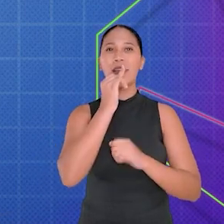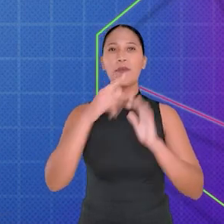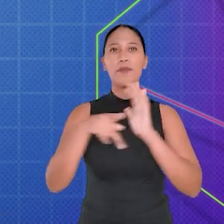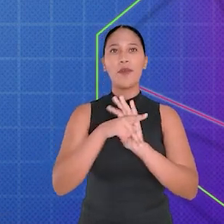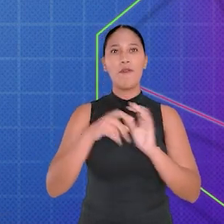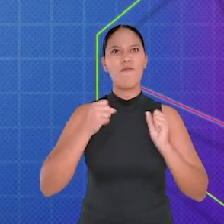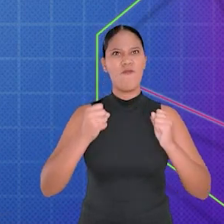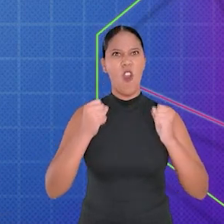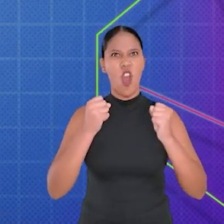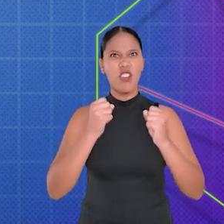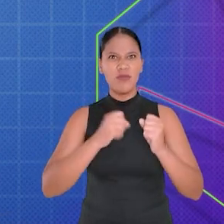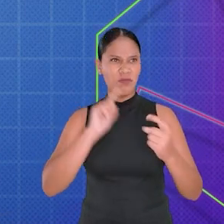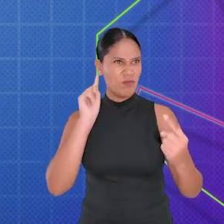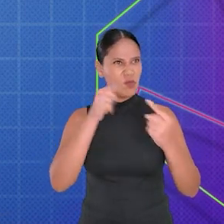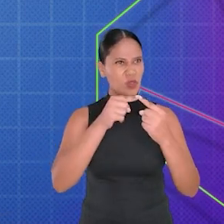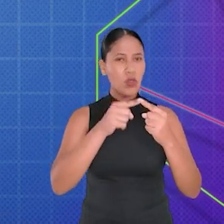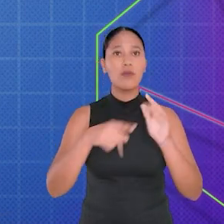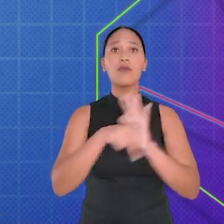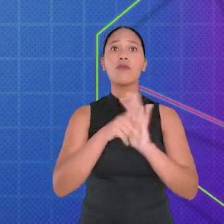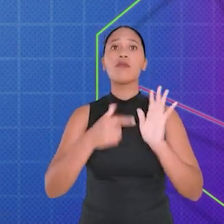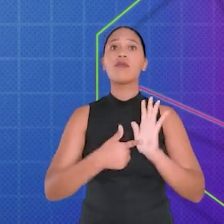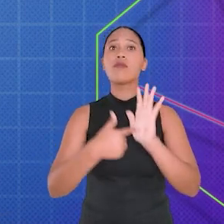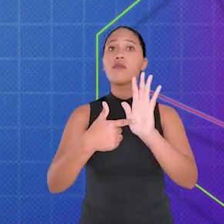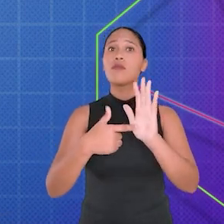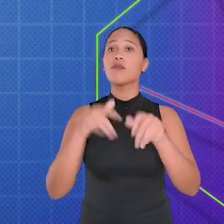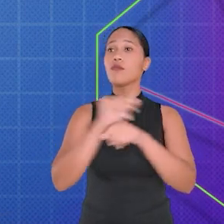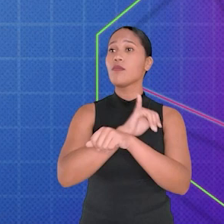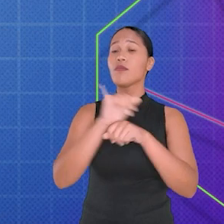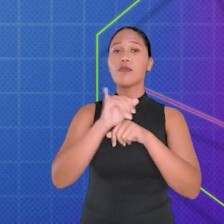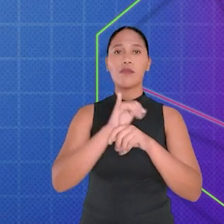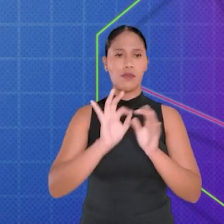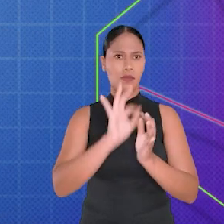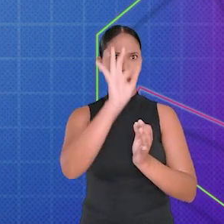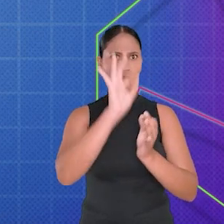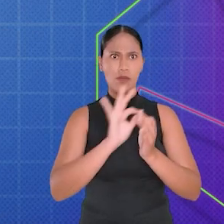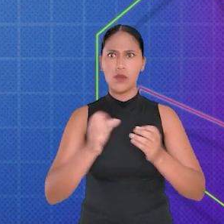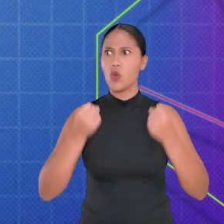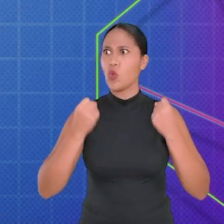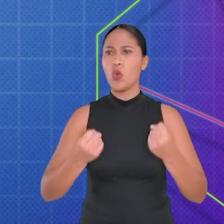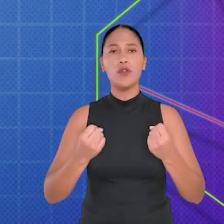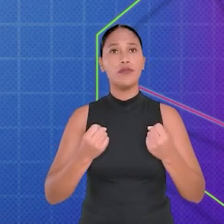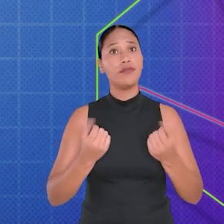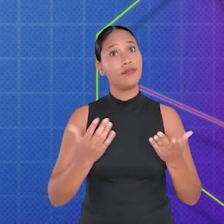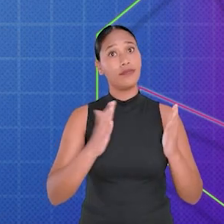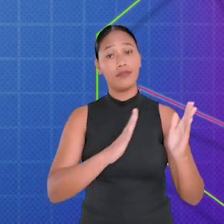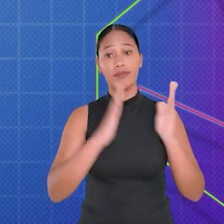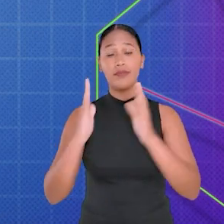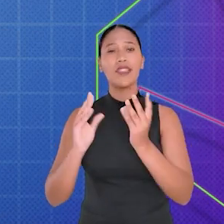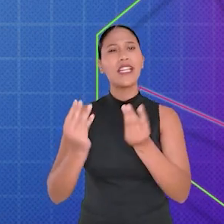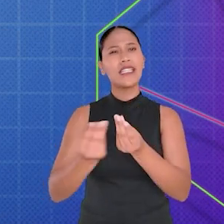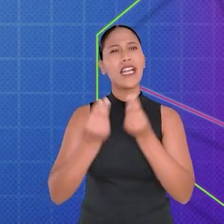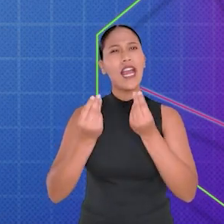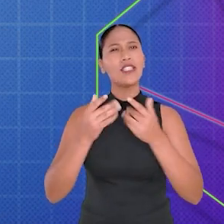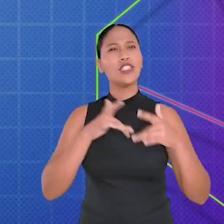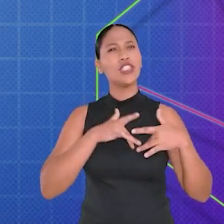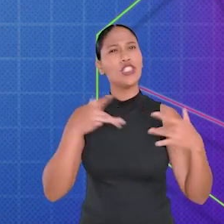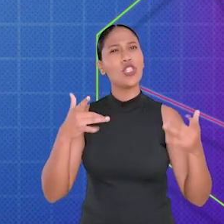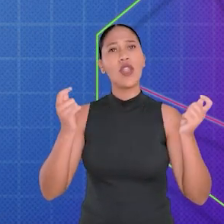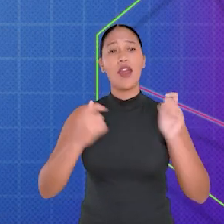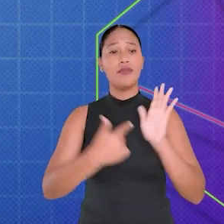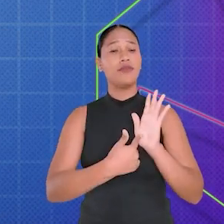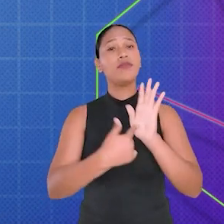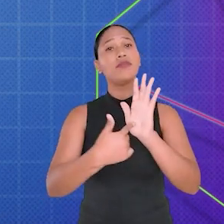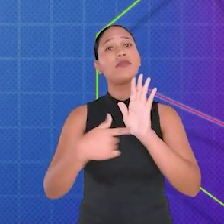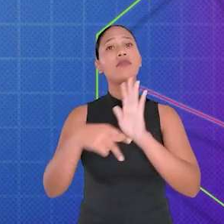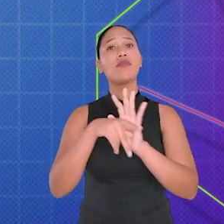personalidade característica. Por exemplo, um personagem forte e determinado pode ser apresentado por formas angulares e robustas, enquanto